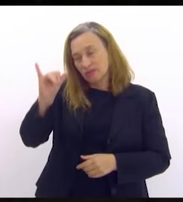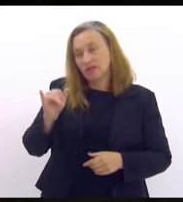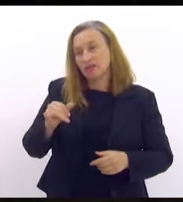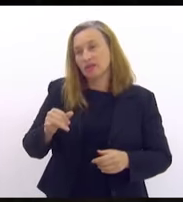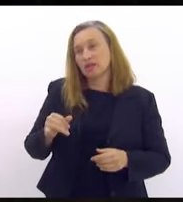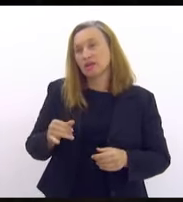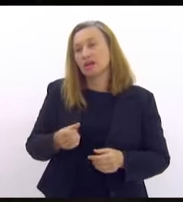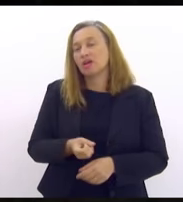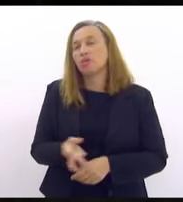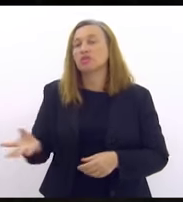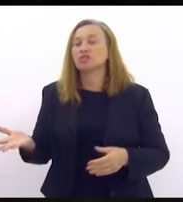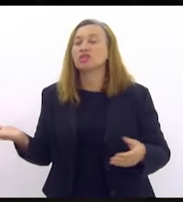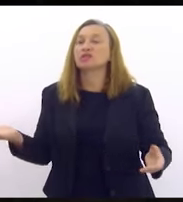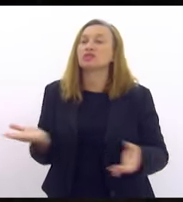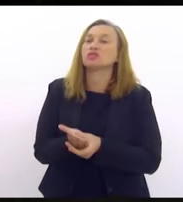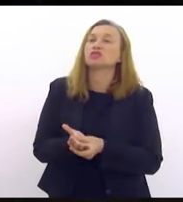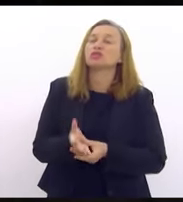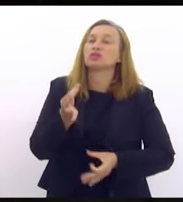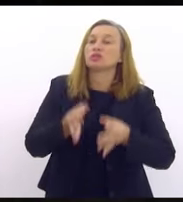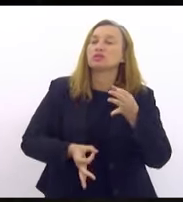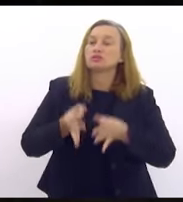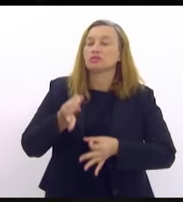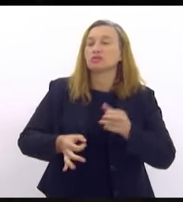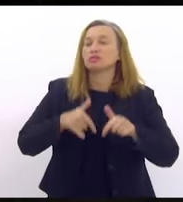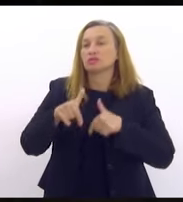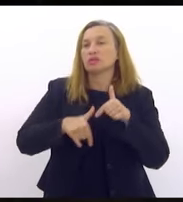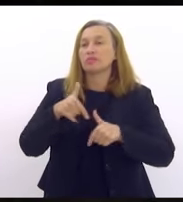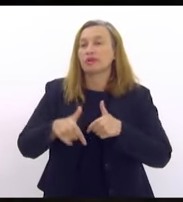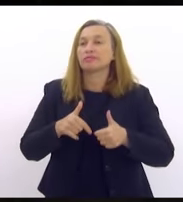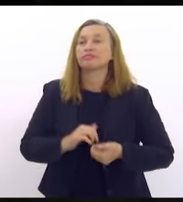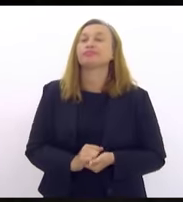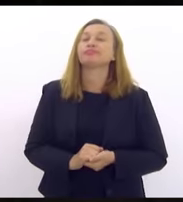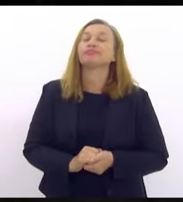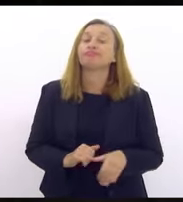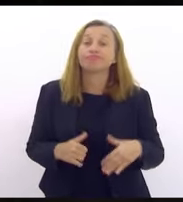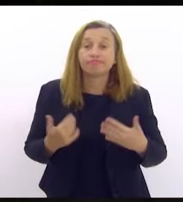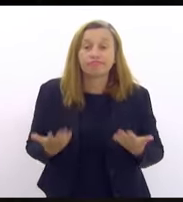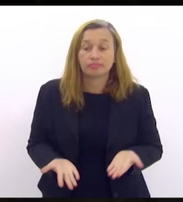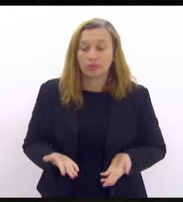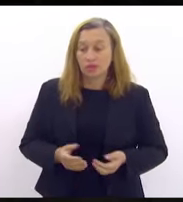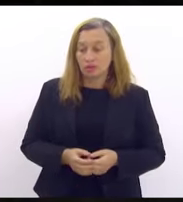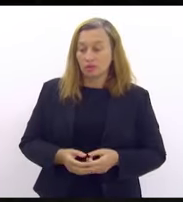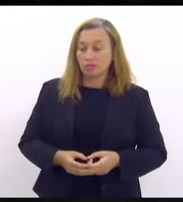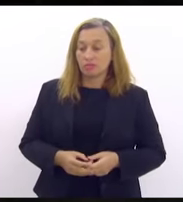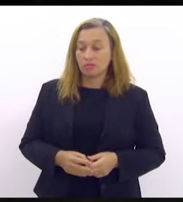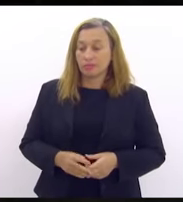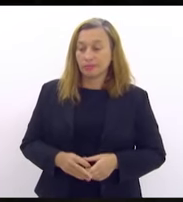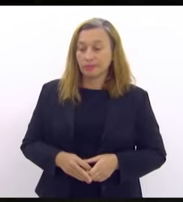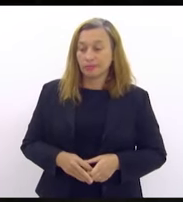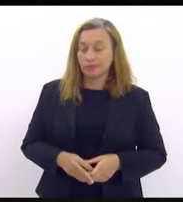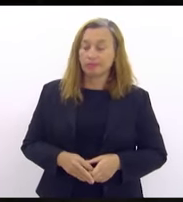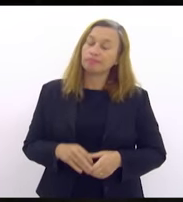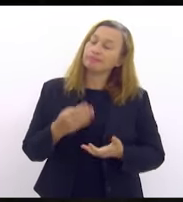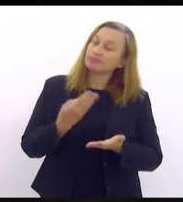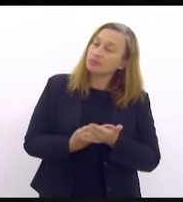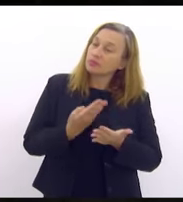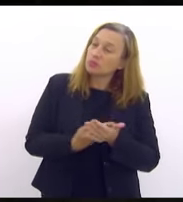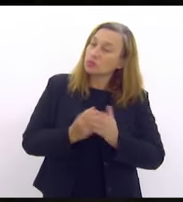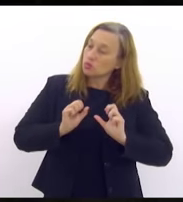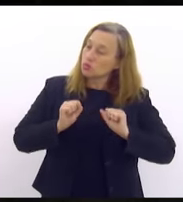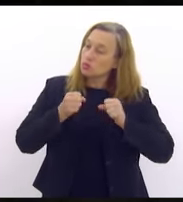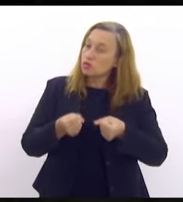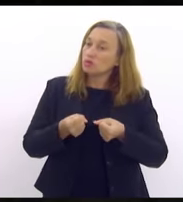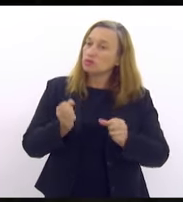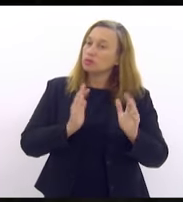ações na justiça do trabalho eu então essa esse esse estudo Eu me dediquei